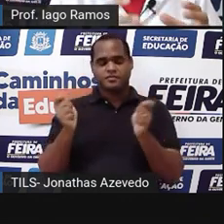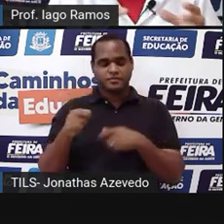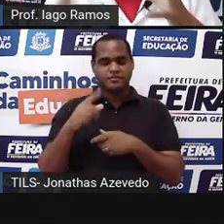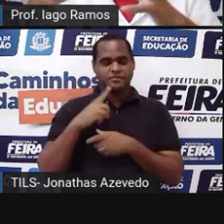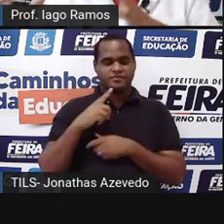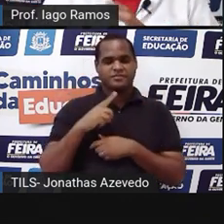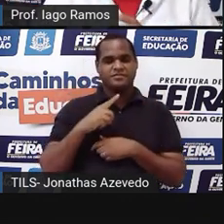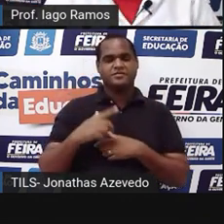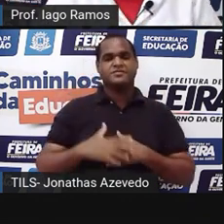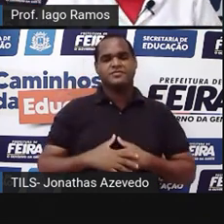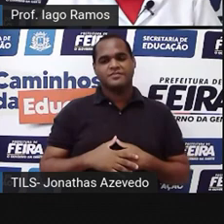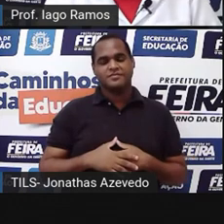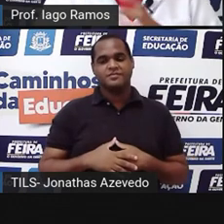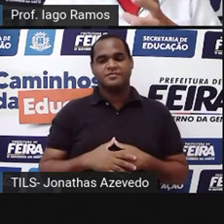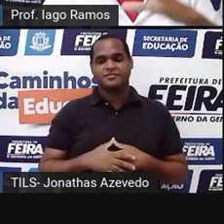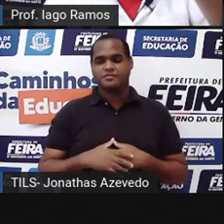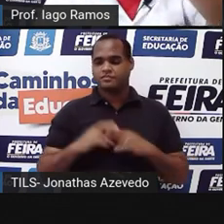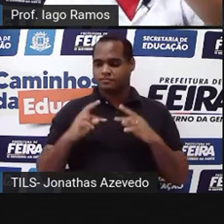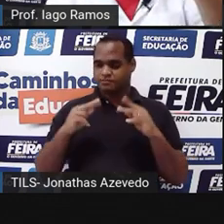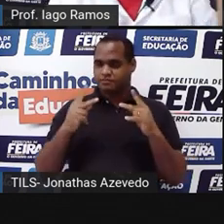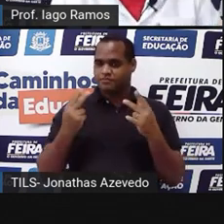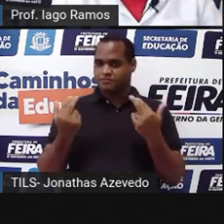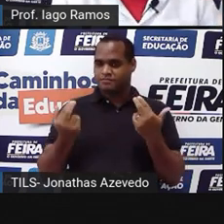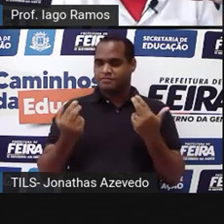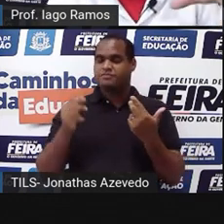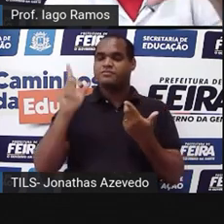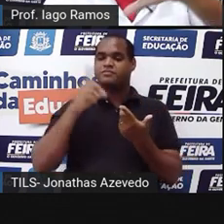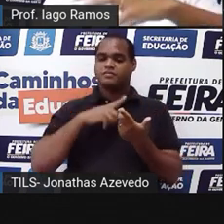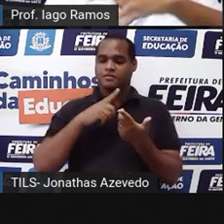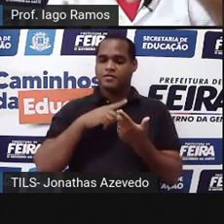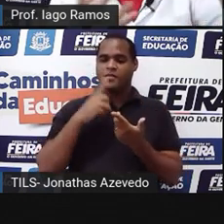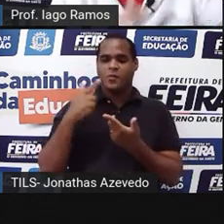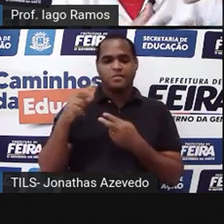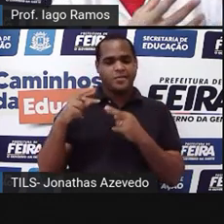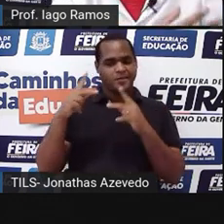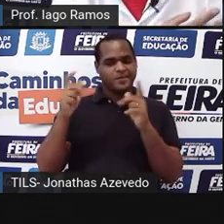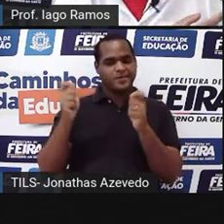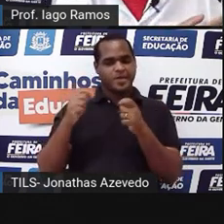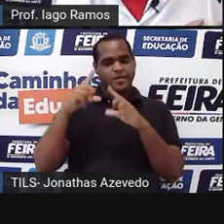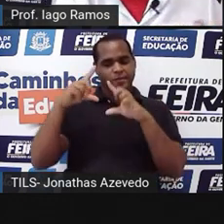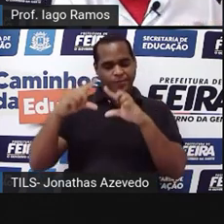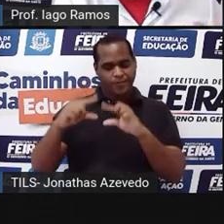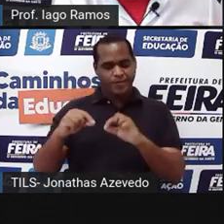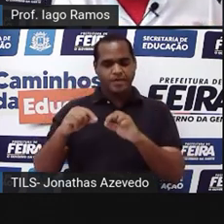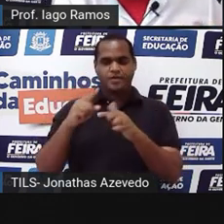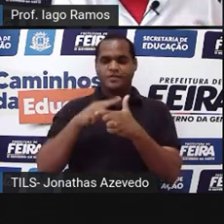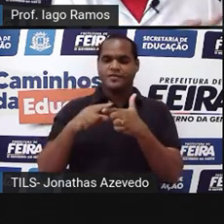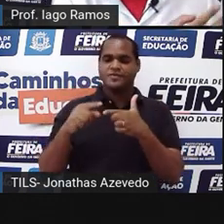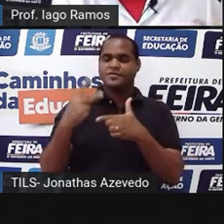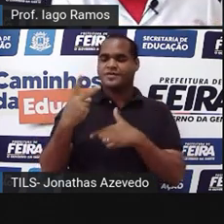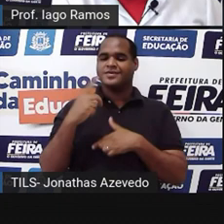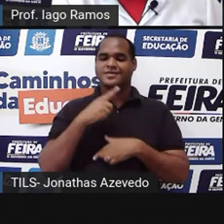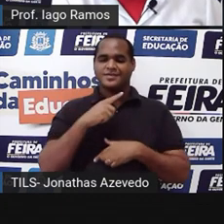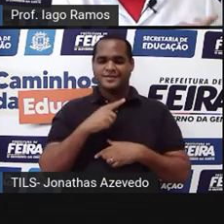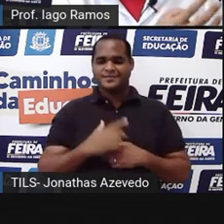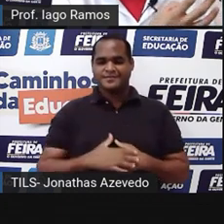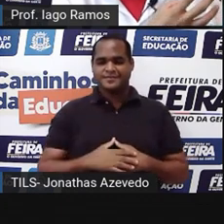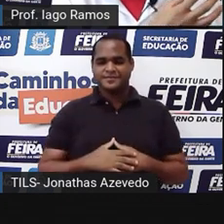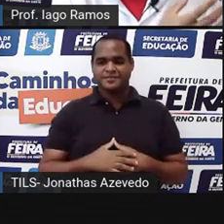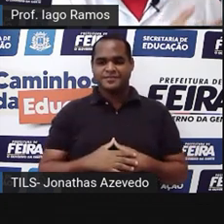lados, está aumentando da mesma forma. Ou da grande para pequena, está reduzindo dividindo por 2,